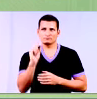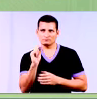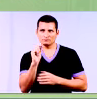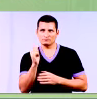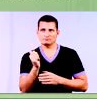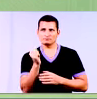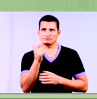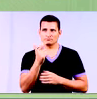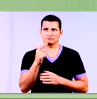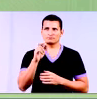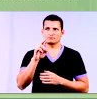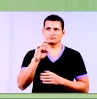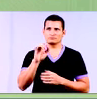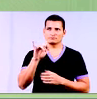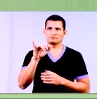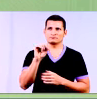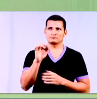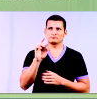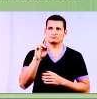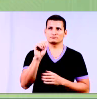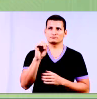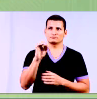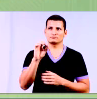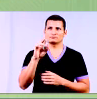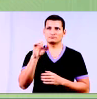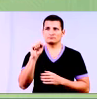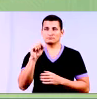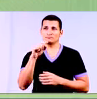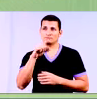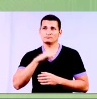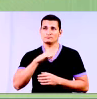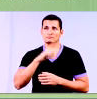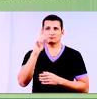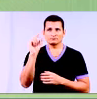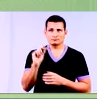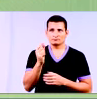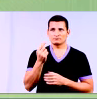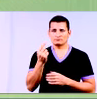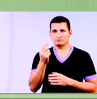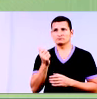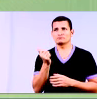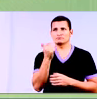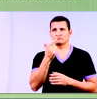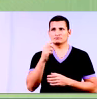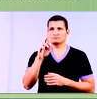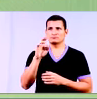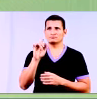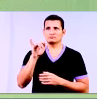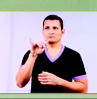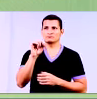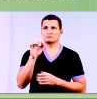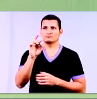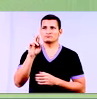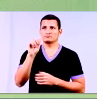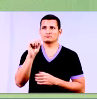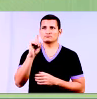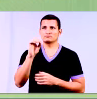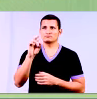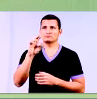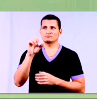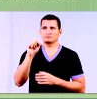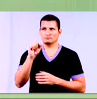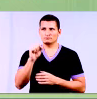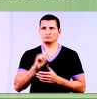ela tem um custo um pouco menor que os registradores, ela tem um tamanho dela um pouco maior do que o registrador